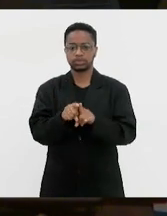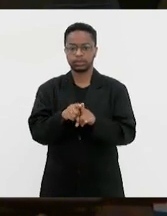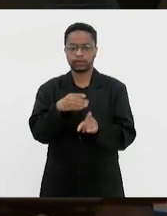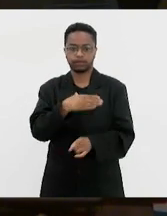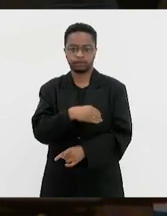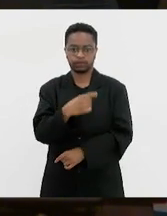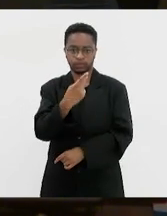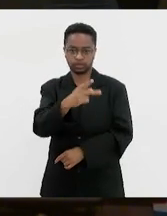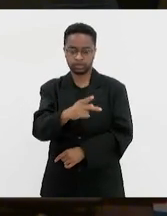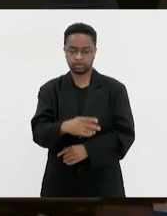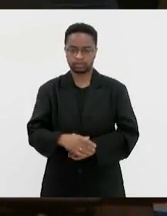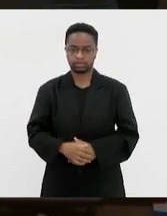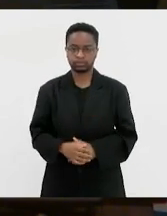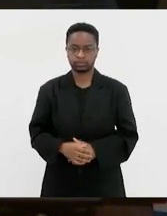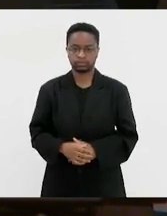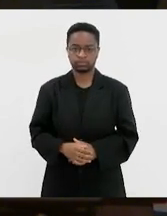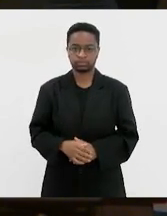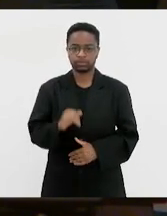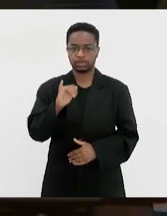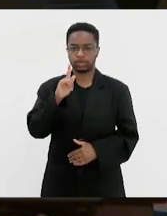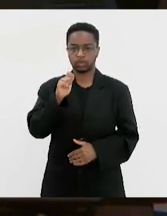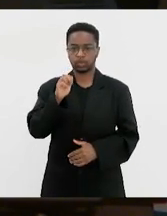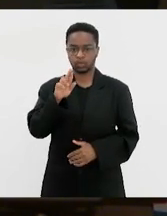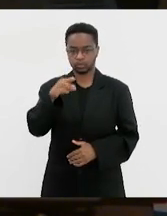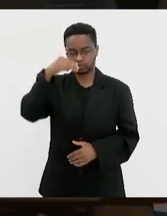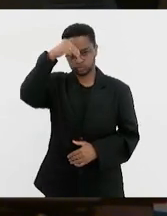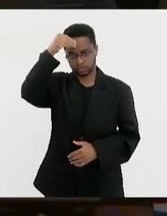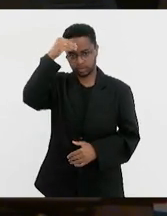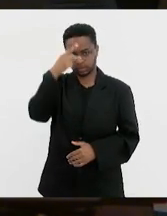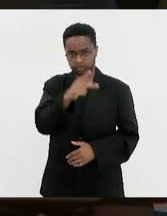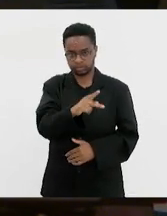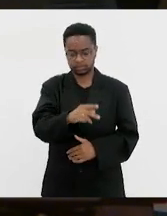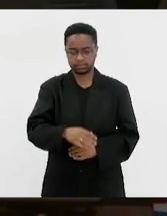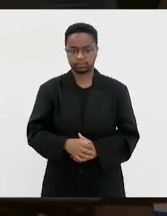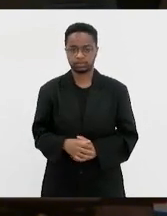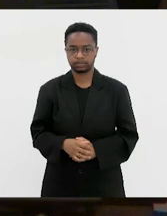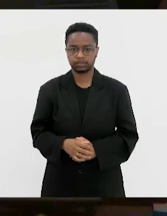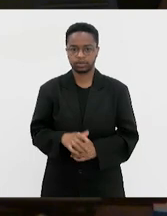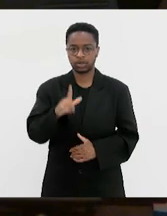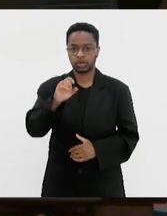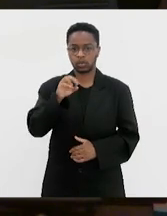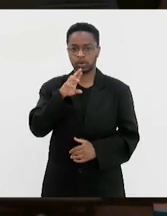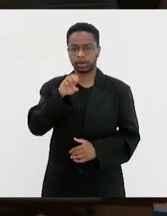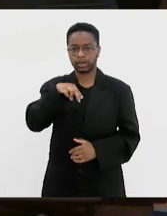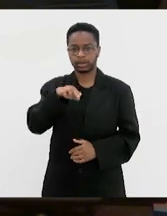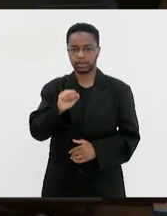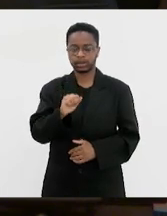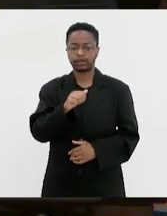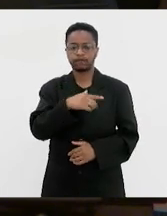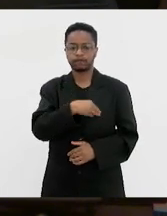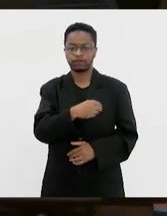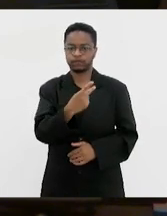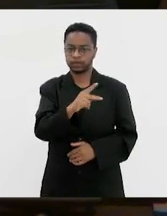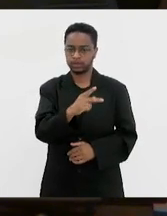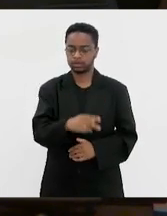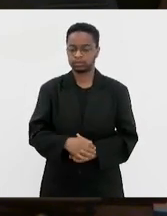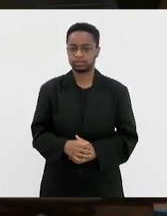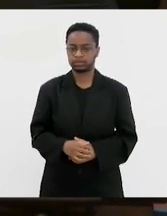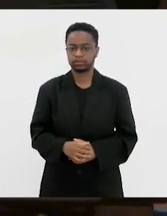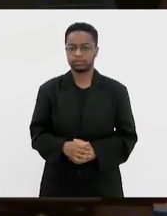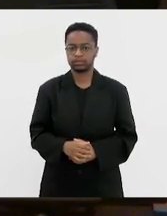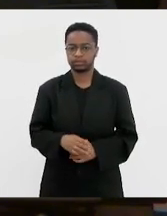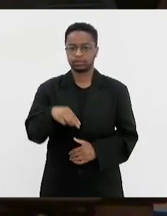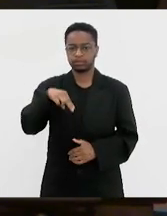Walter Paixão, Igor, sobrinho do Valtim Paixão, Lorena, filha do Valtim Paixão,